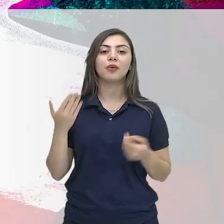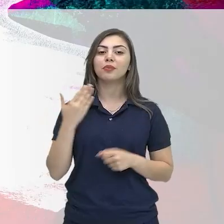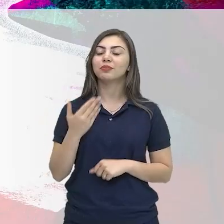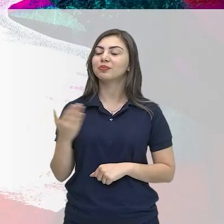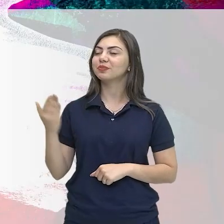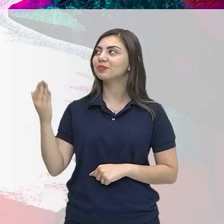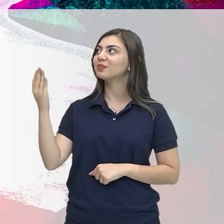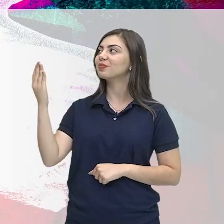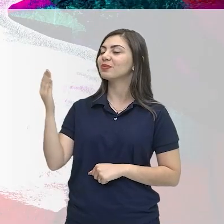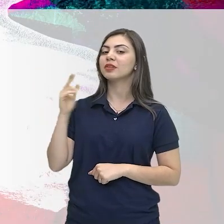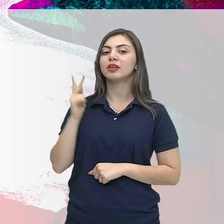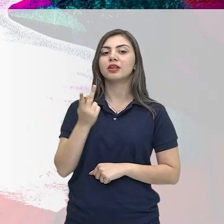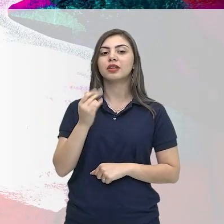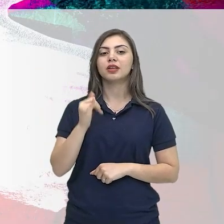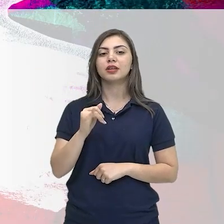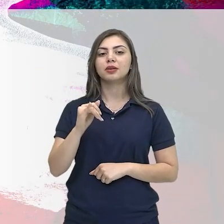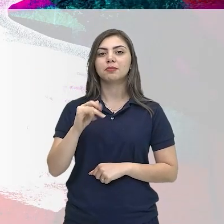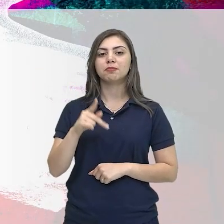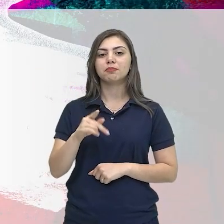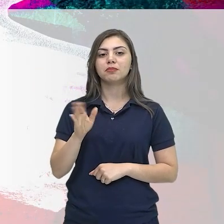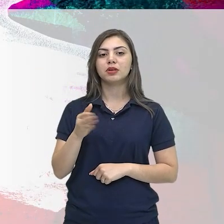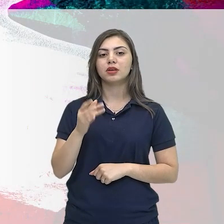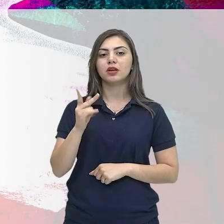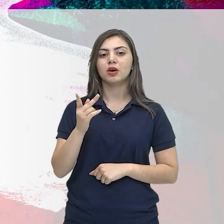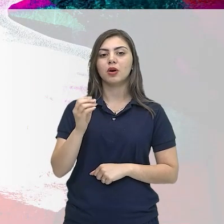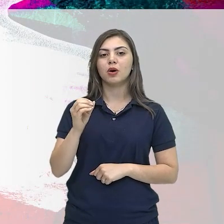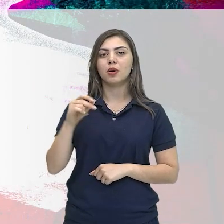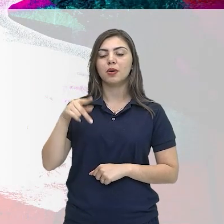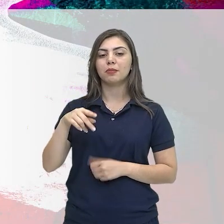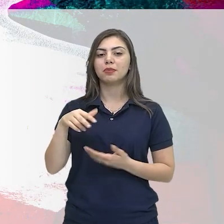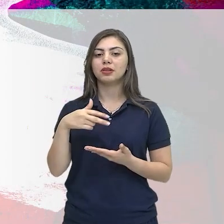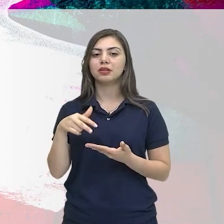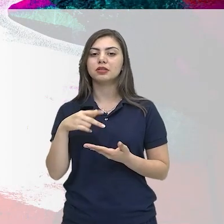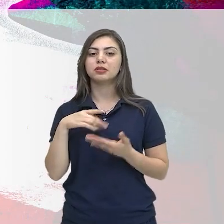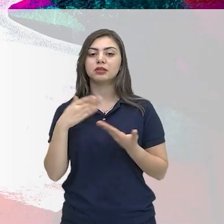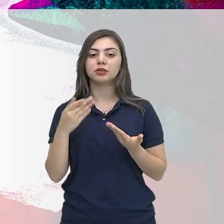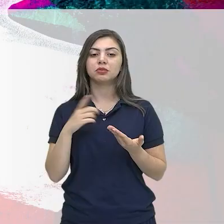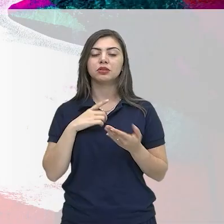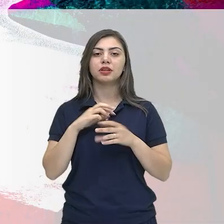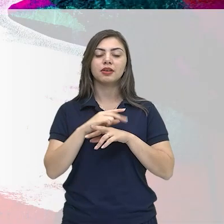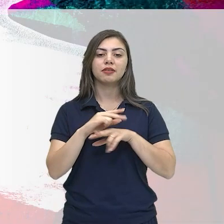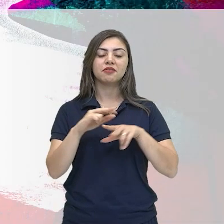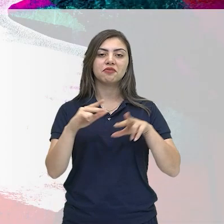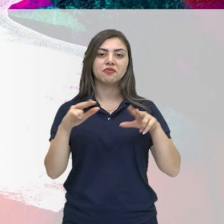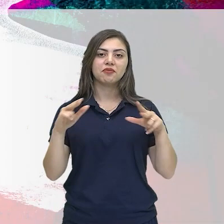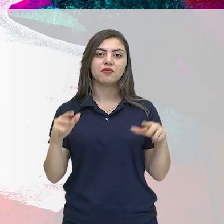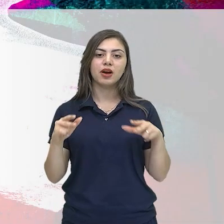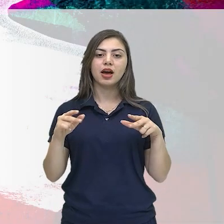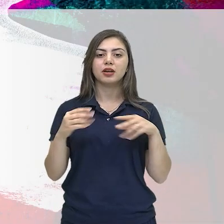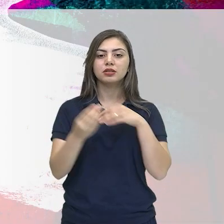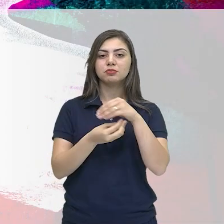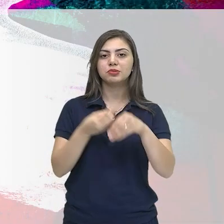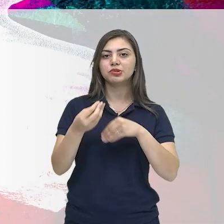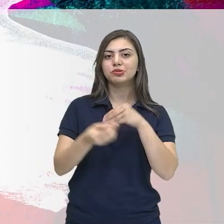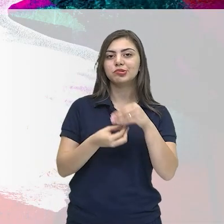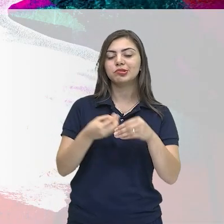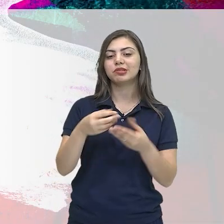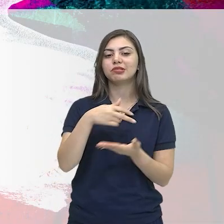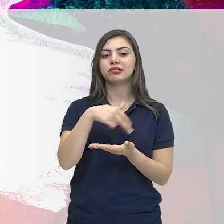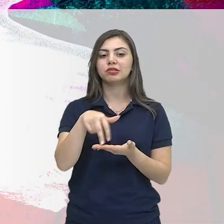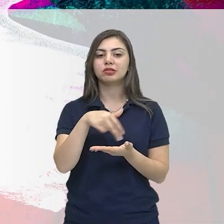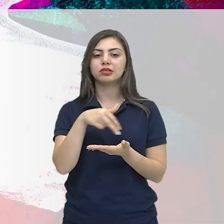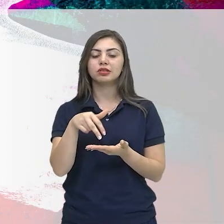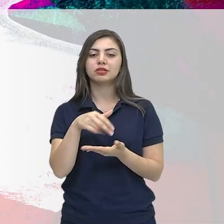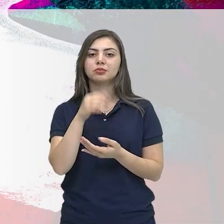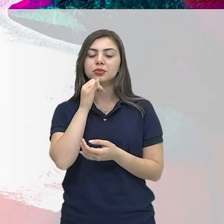então do hip hop dance, que é um estilo que engloba diversas influências do breaking, locking e popping, sendo frequentemente usadas em